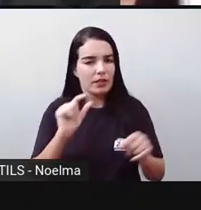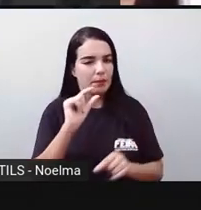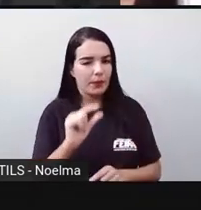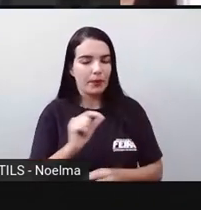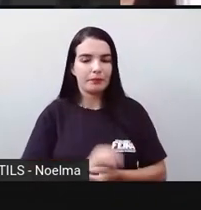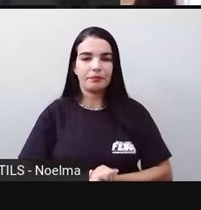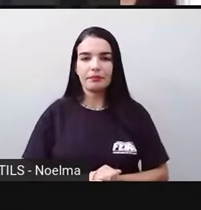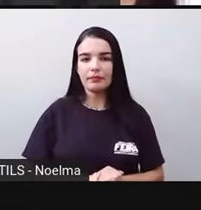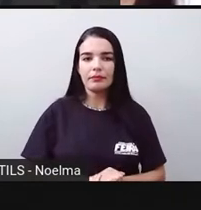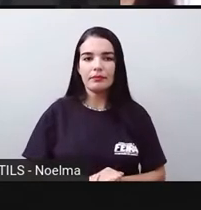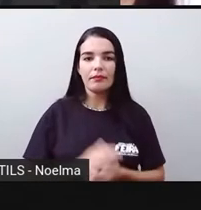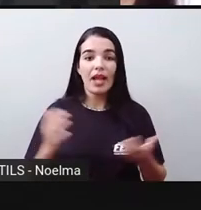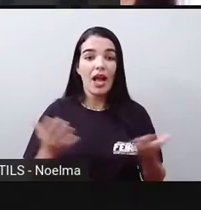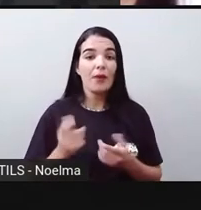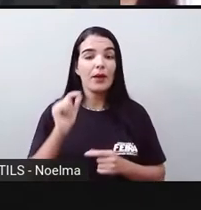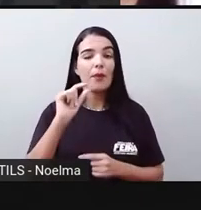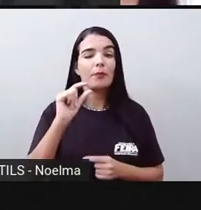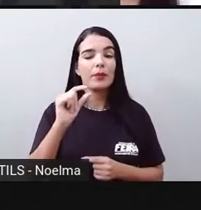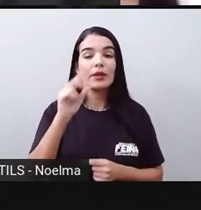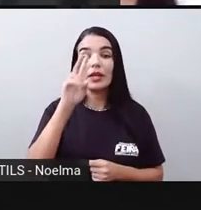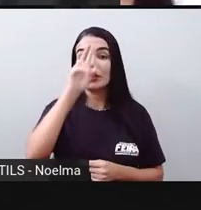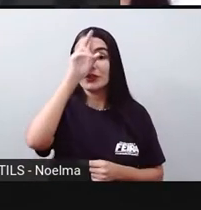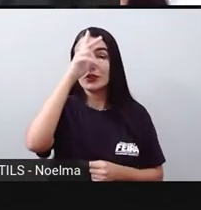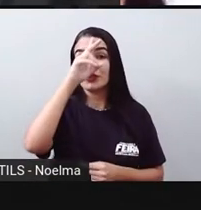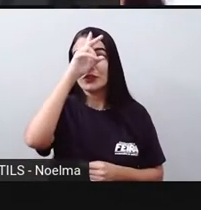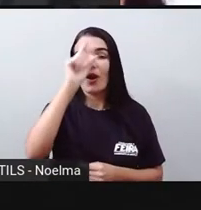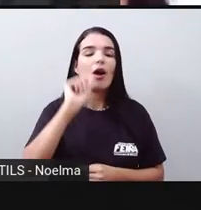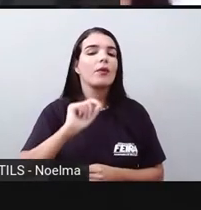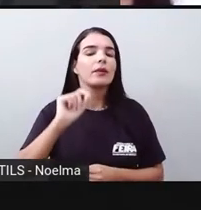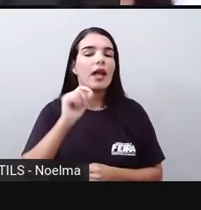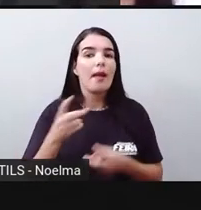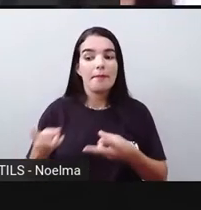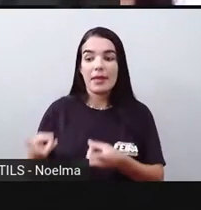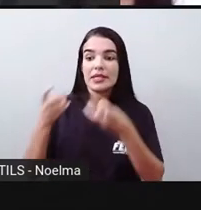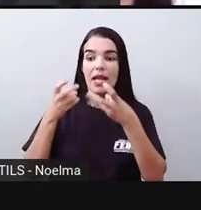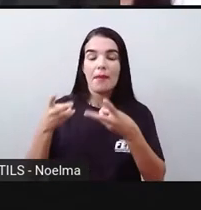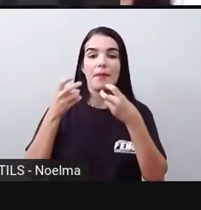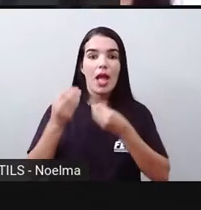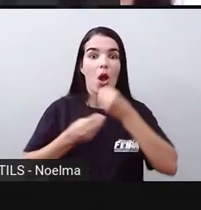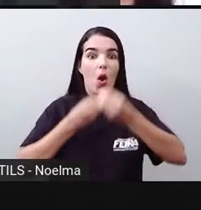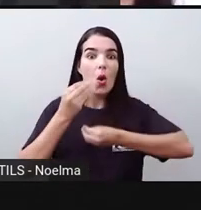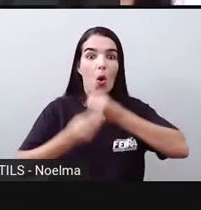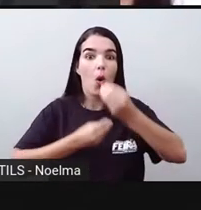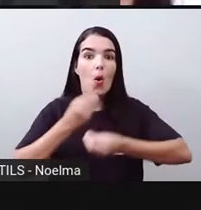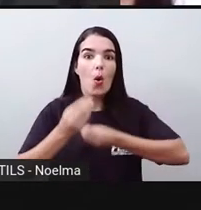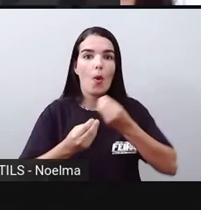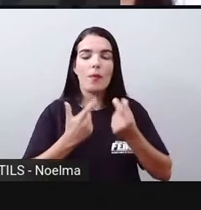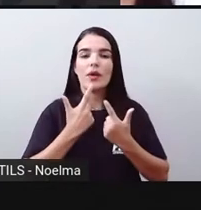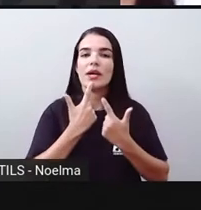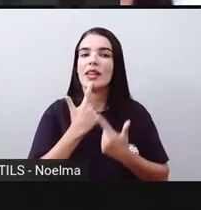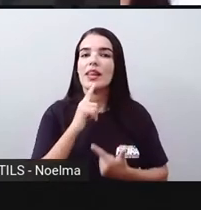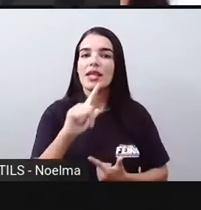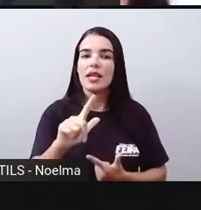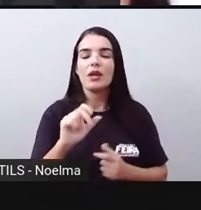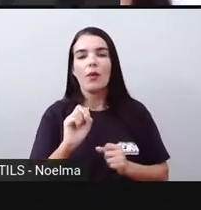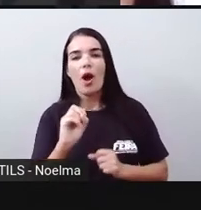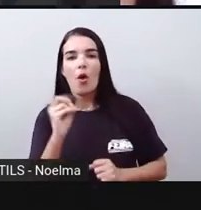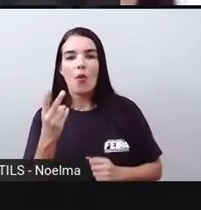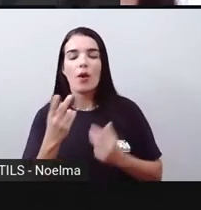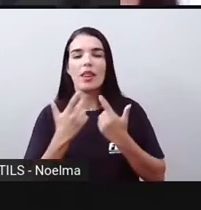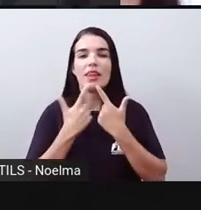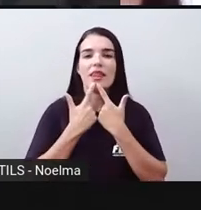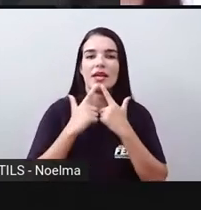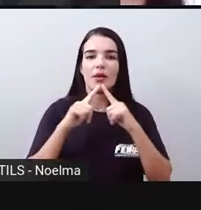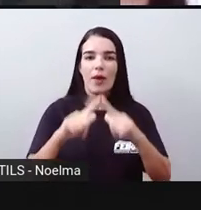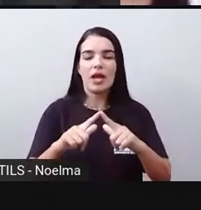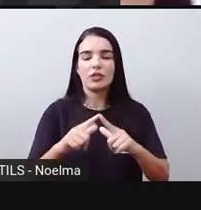E aí a Pró trouxe aqui um pouco de história para a gente observar como essas línguas, né, ou essas linguagens, essas